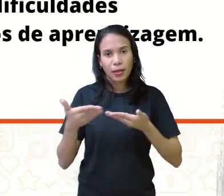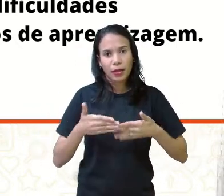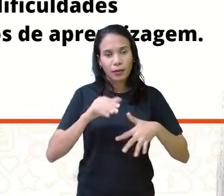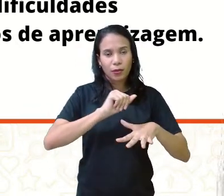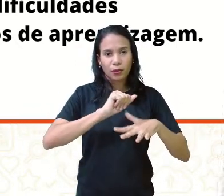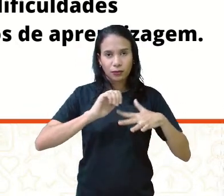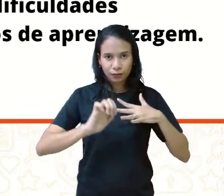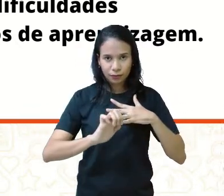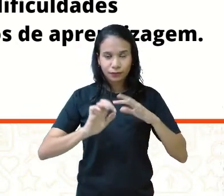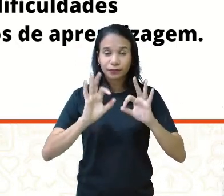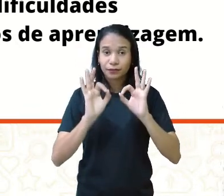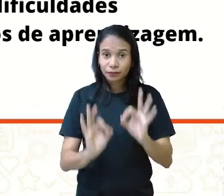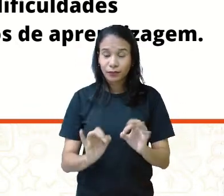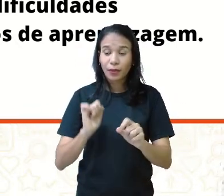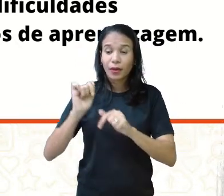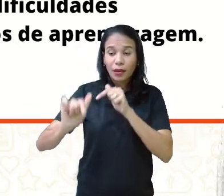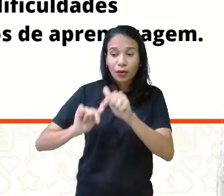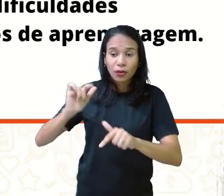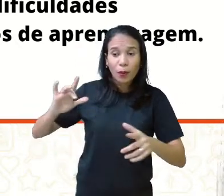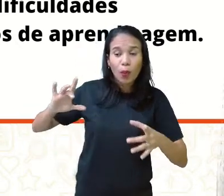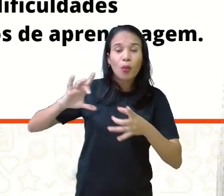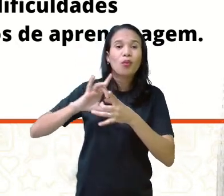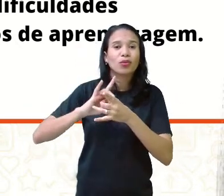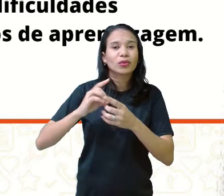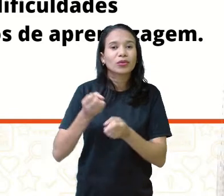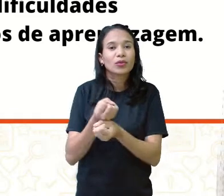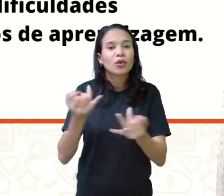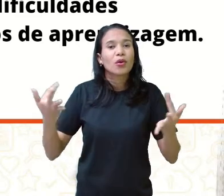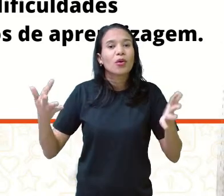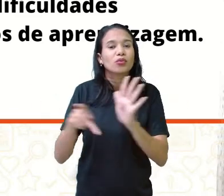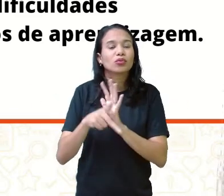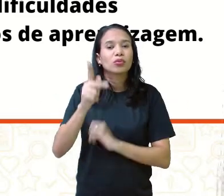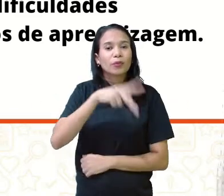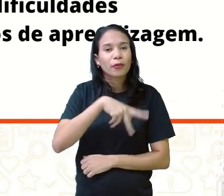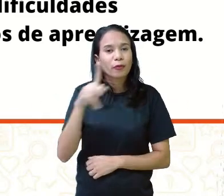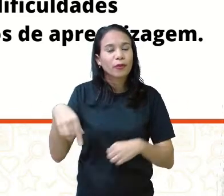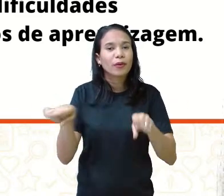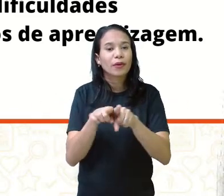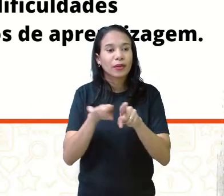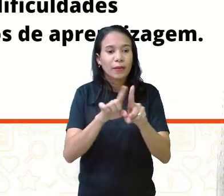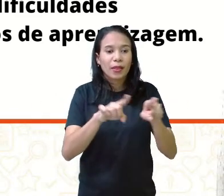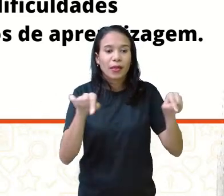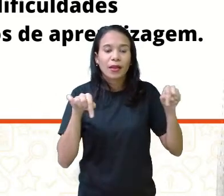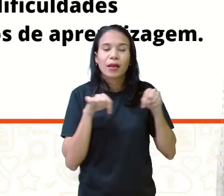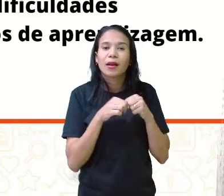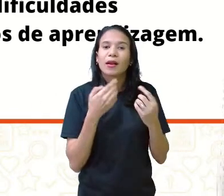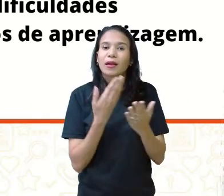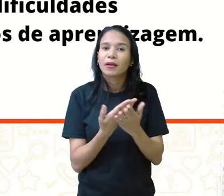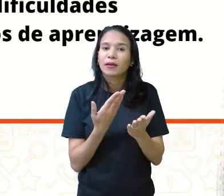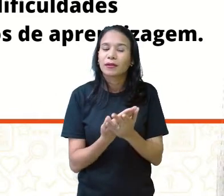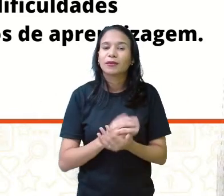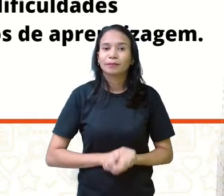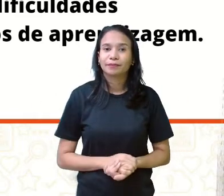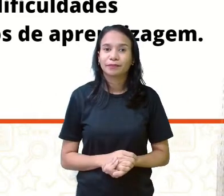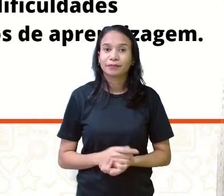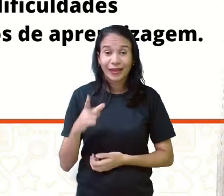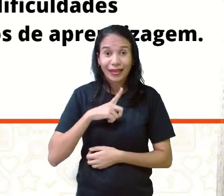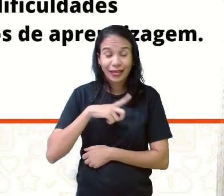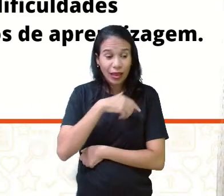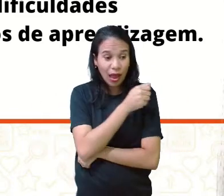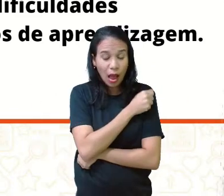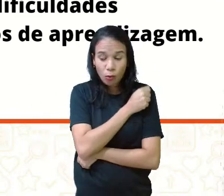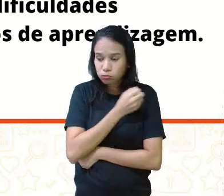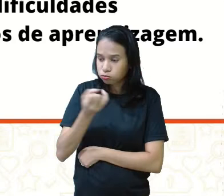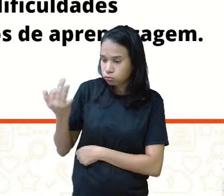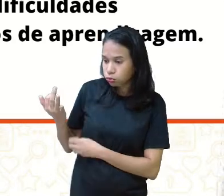AE. O trabalho cooperativo entre os professores e na própria sala de aula, entre alunos,